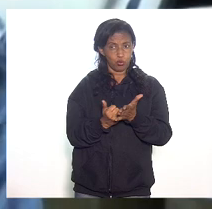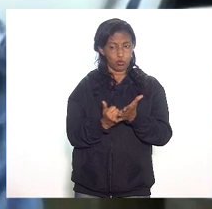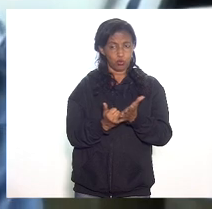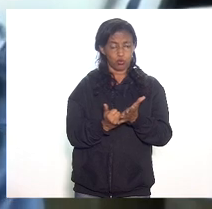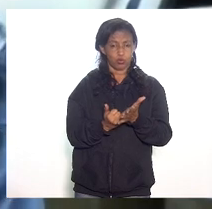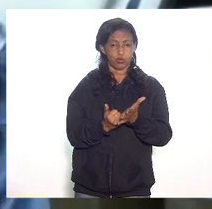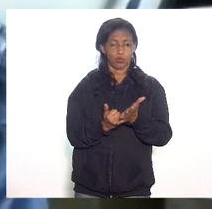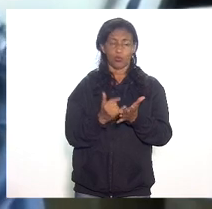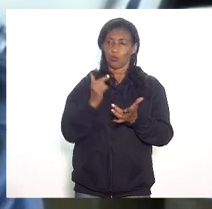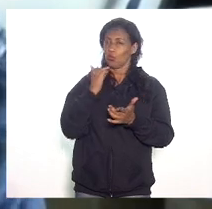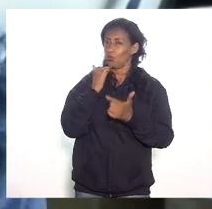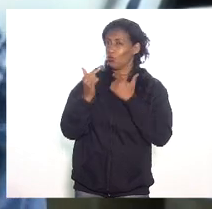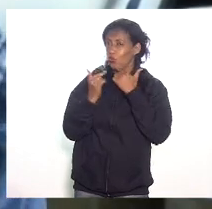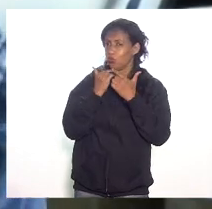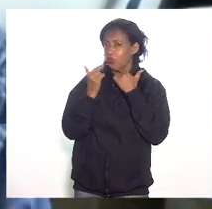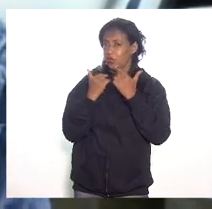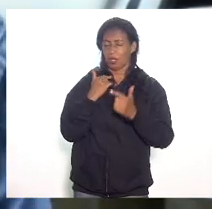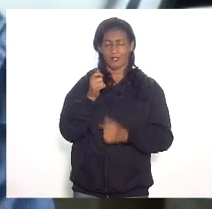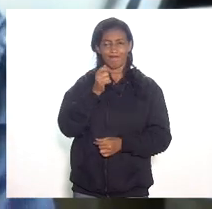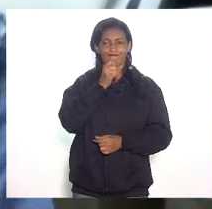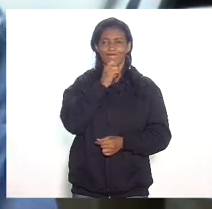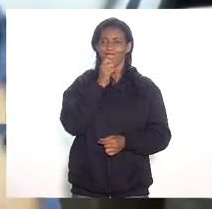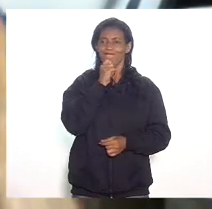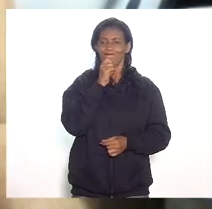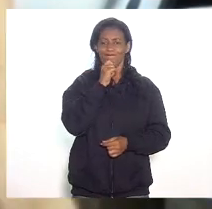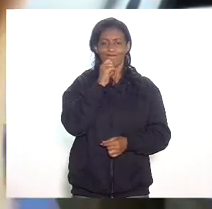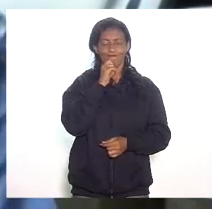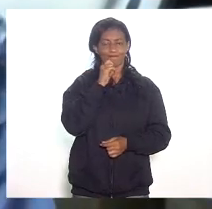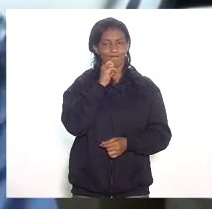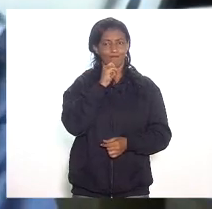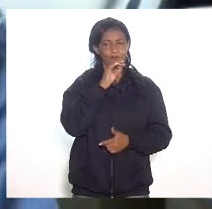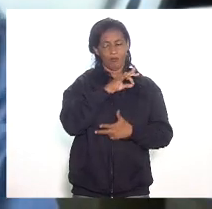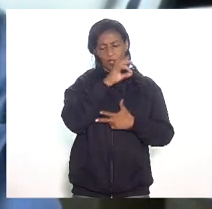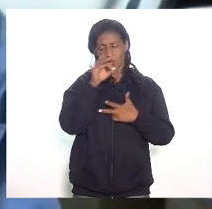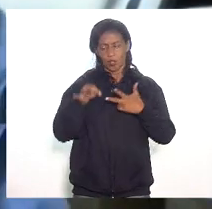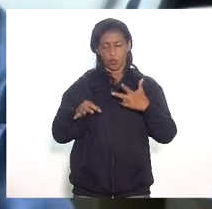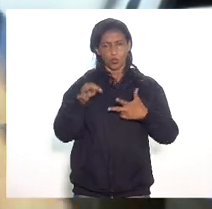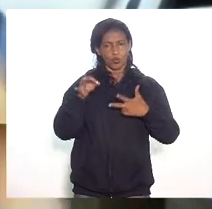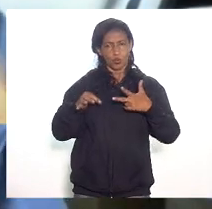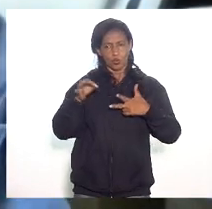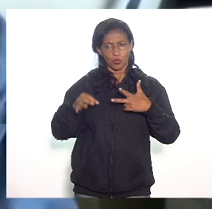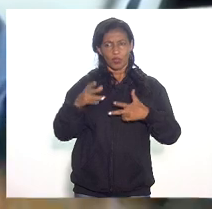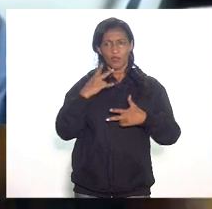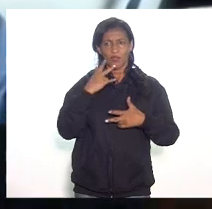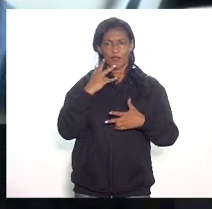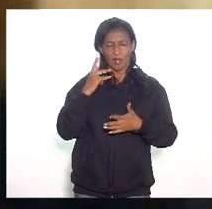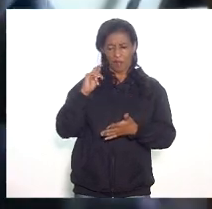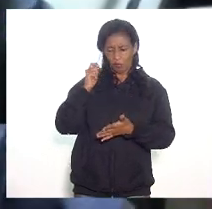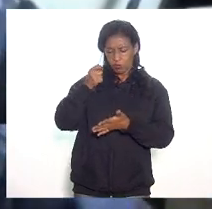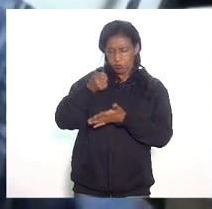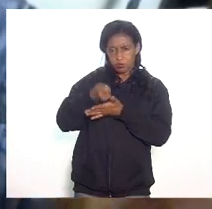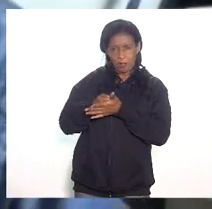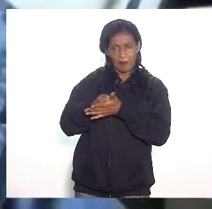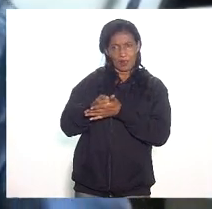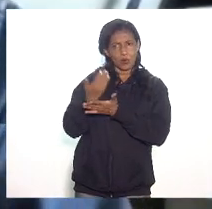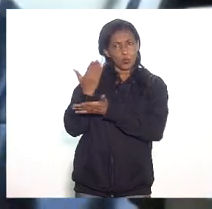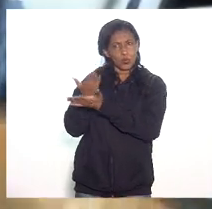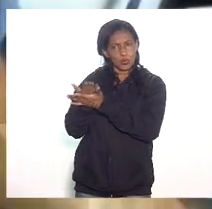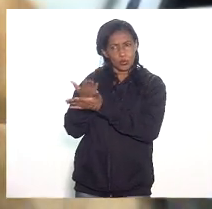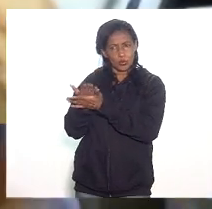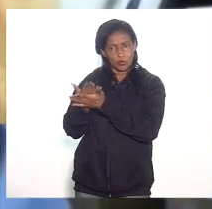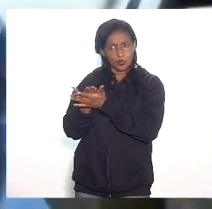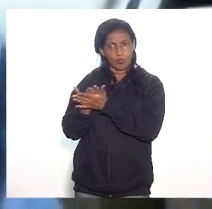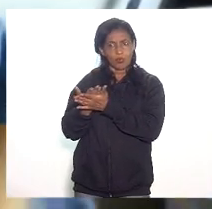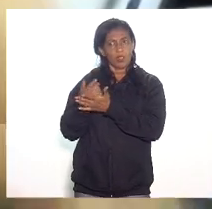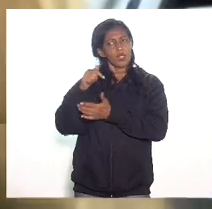dúvida sobre isso. Isso é jurisprudência firmada nos tribunais e na